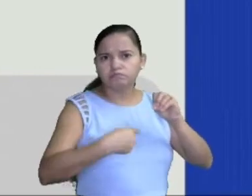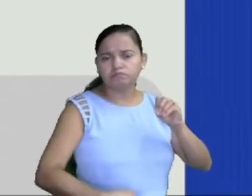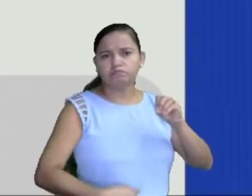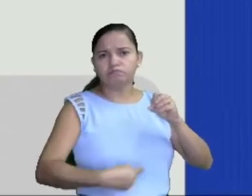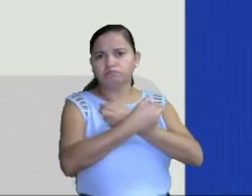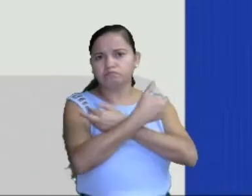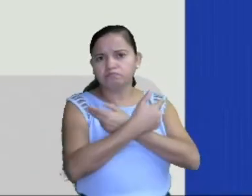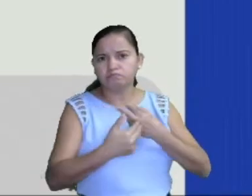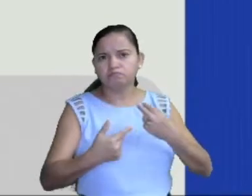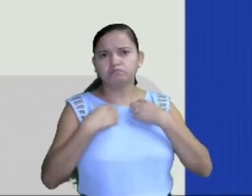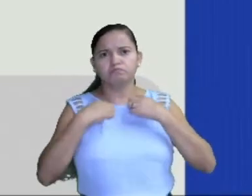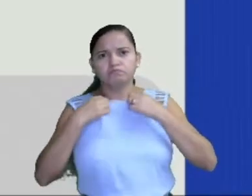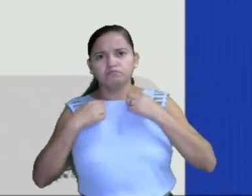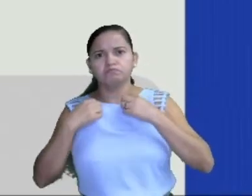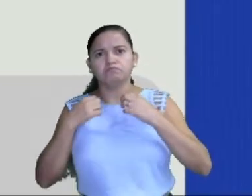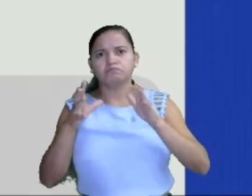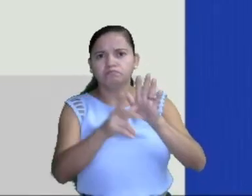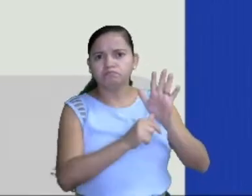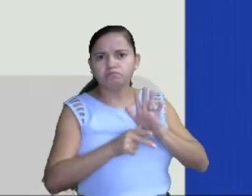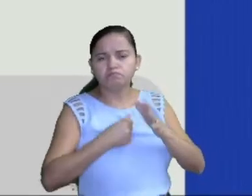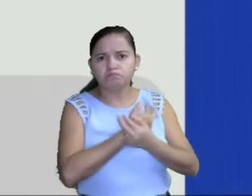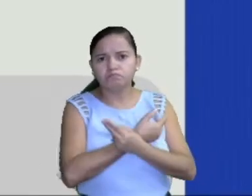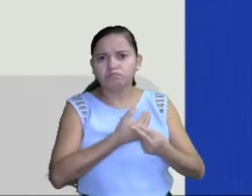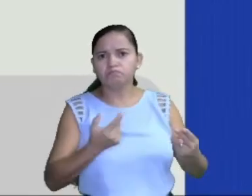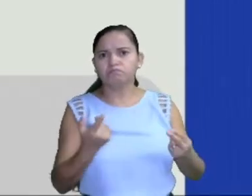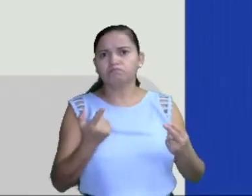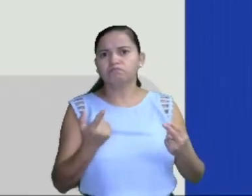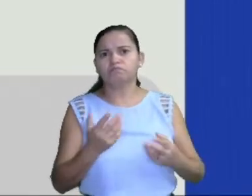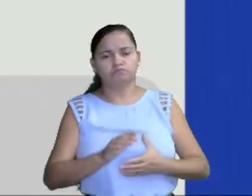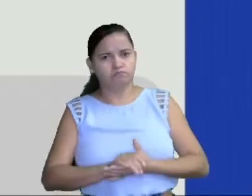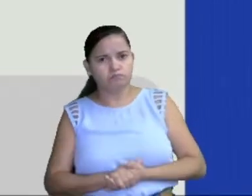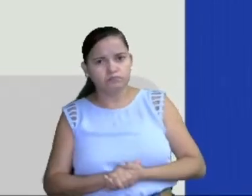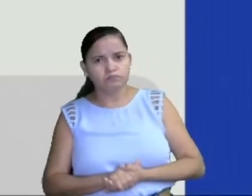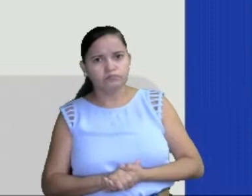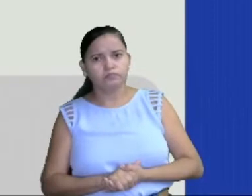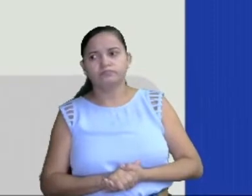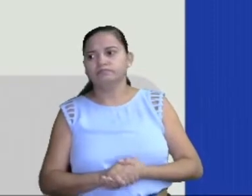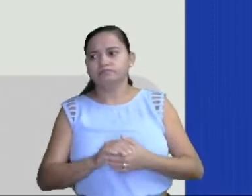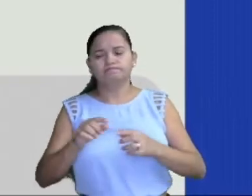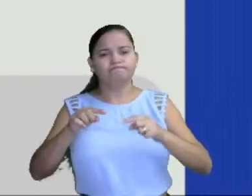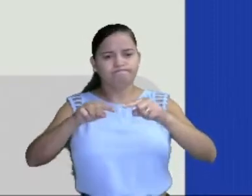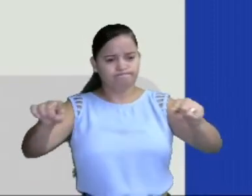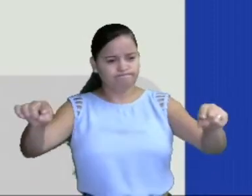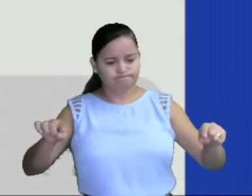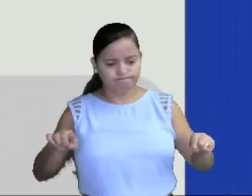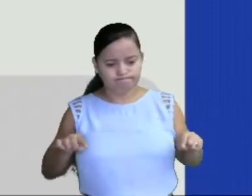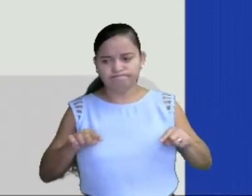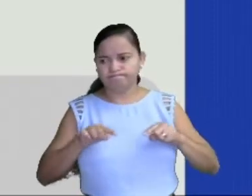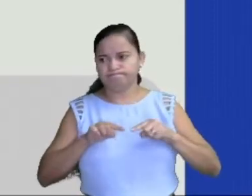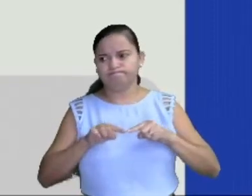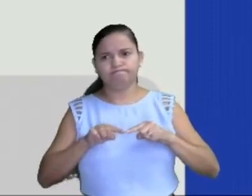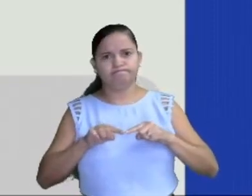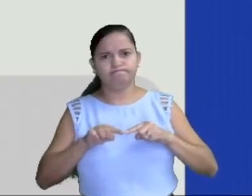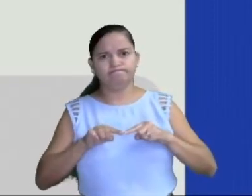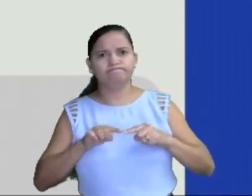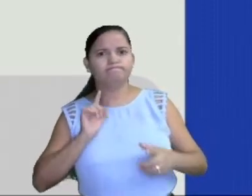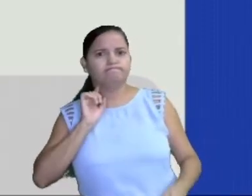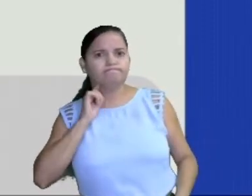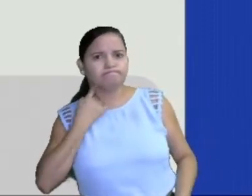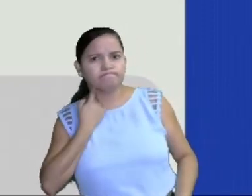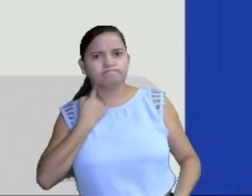apostilas, camisetas e outros objetos que estavam neste armário. Por todas as salas de aulas, há registro de